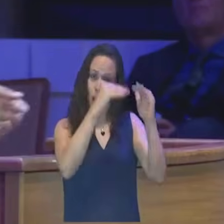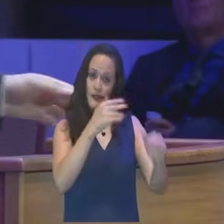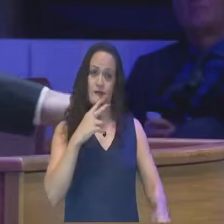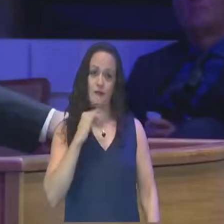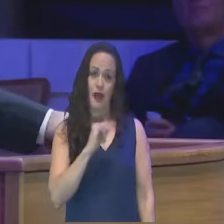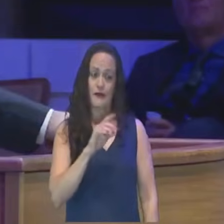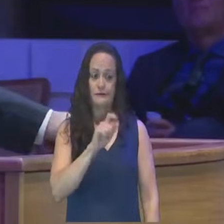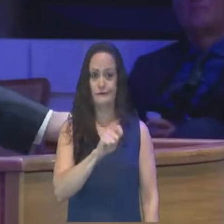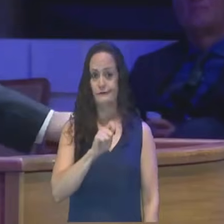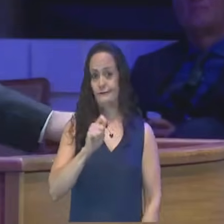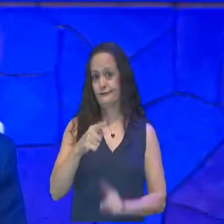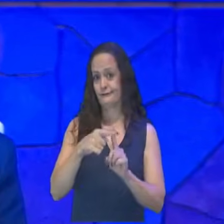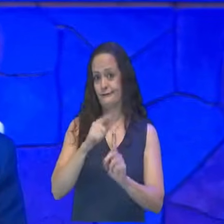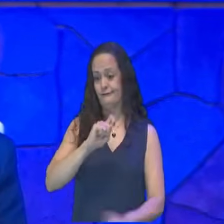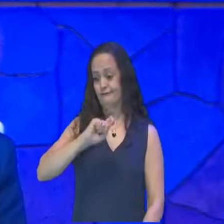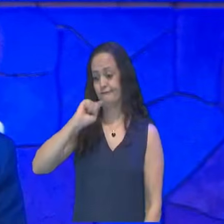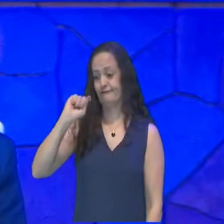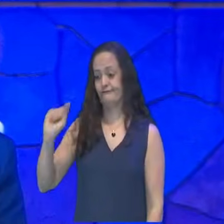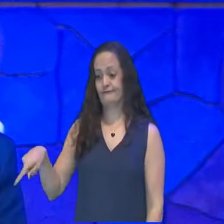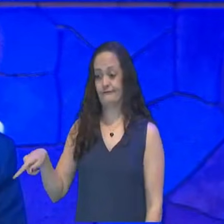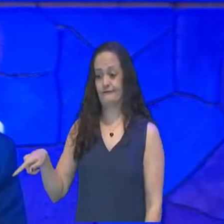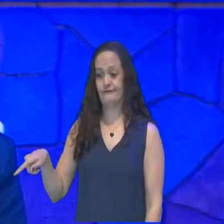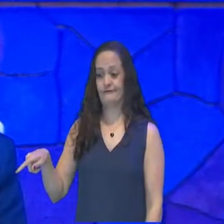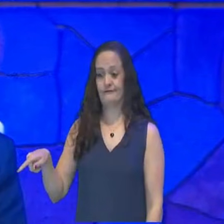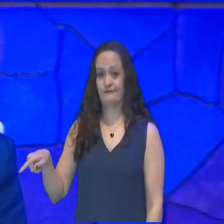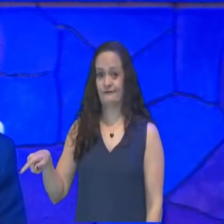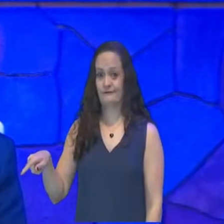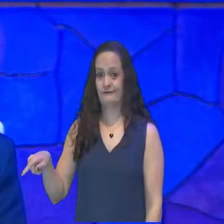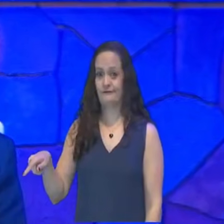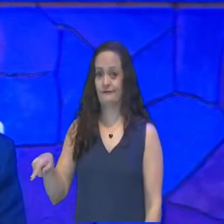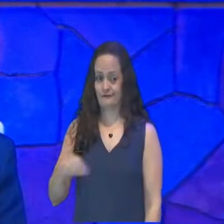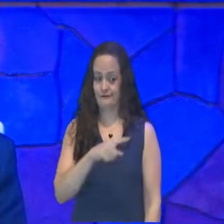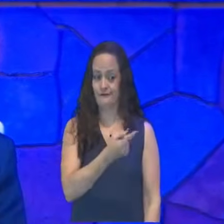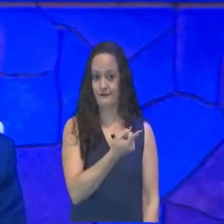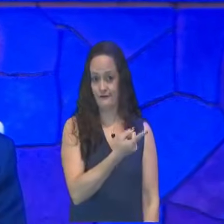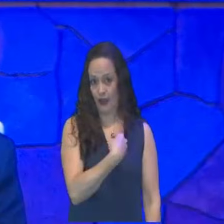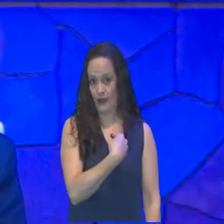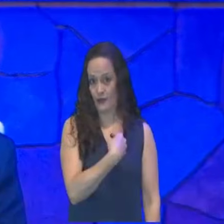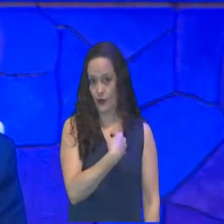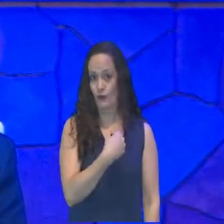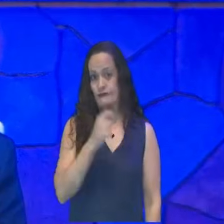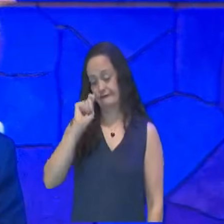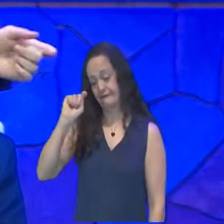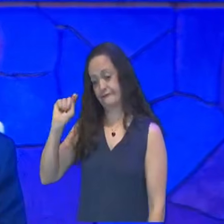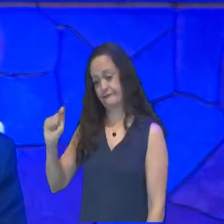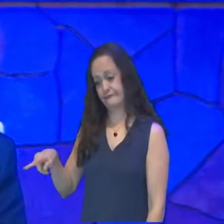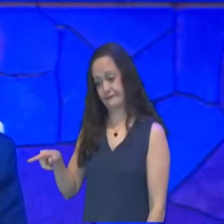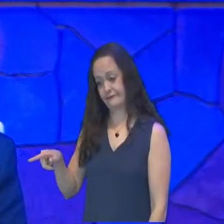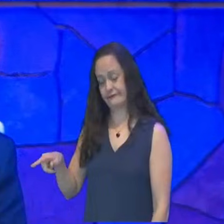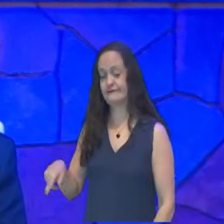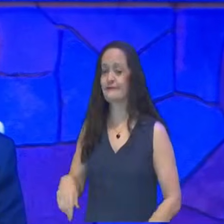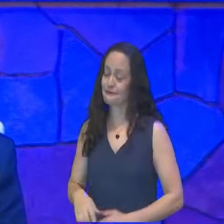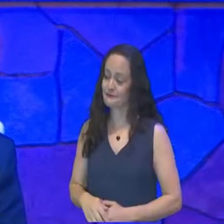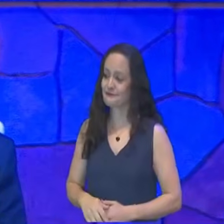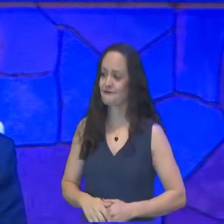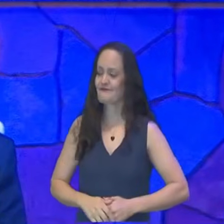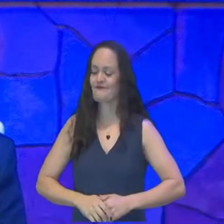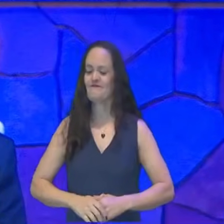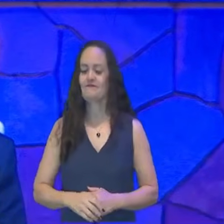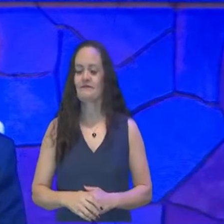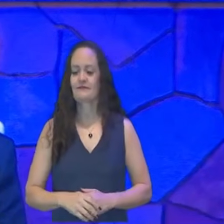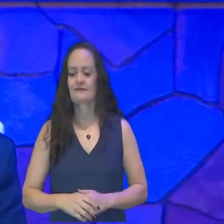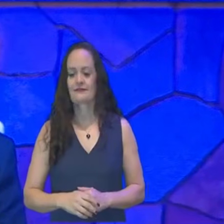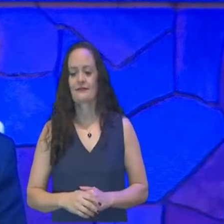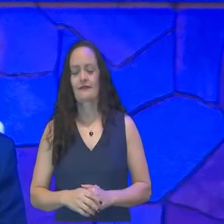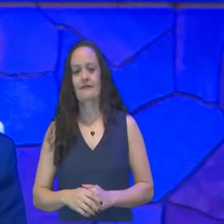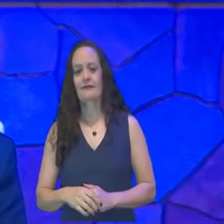muito, aceitei o conselho do a direção do meu pai, a ordem do meu pai de jogar fora. Joguei aquela cruz fora